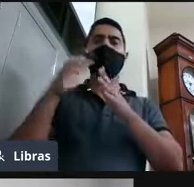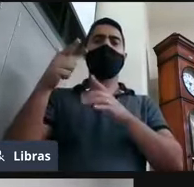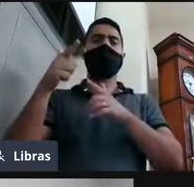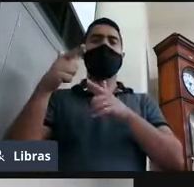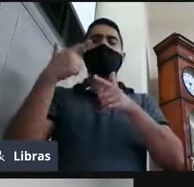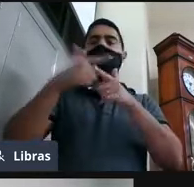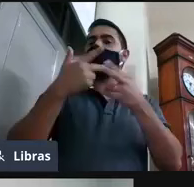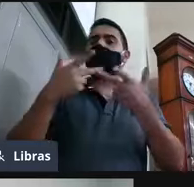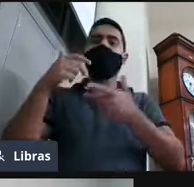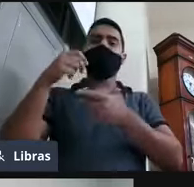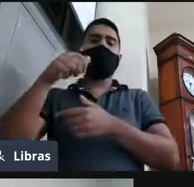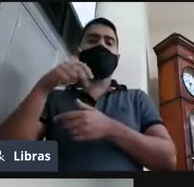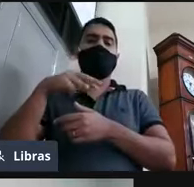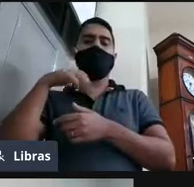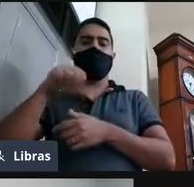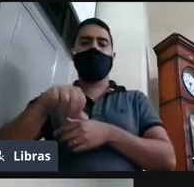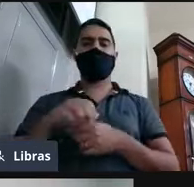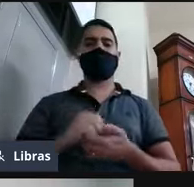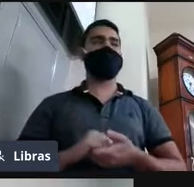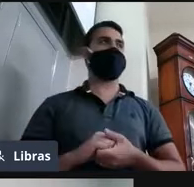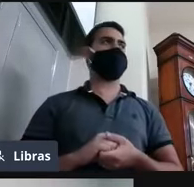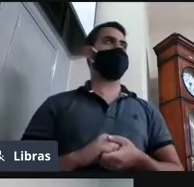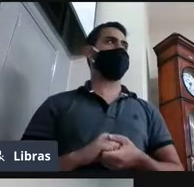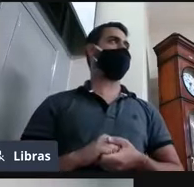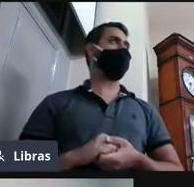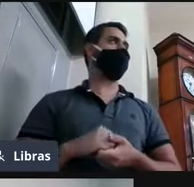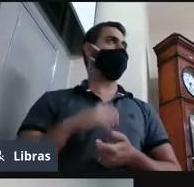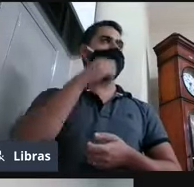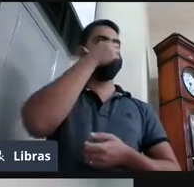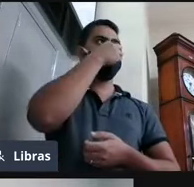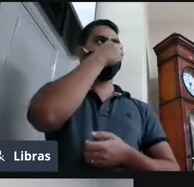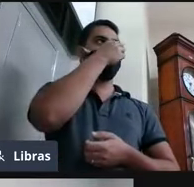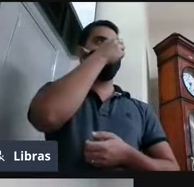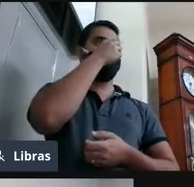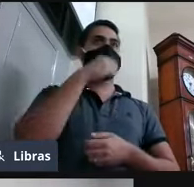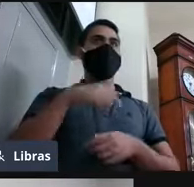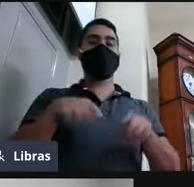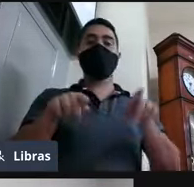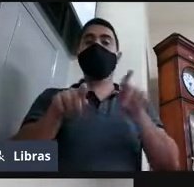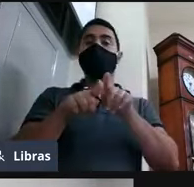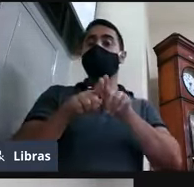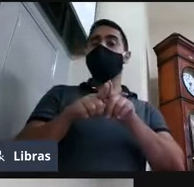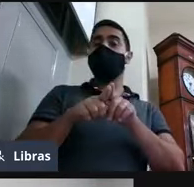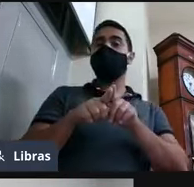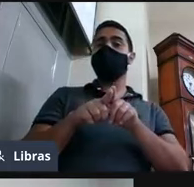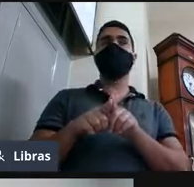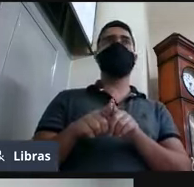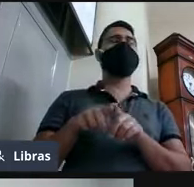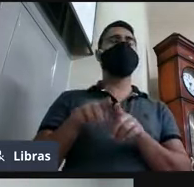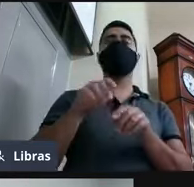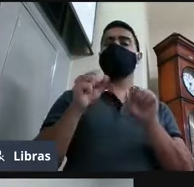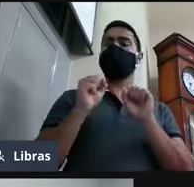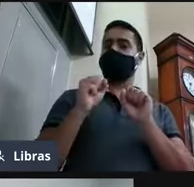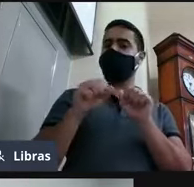algo de pior aconteça com ele. Enfim, uma casa é linkada, a casa é acompanhada pelo Executivo, que se assim